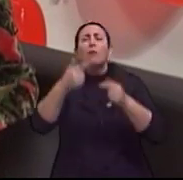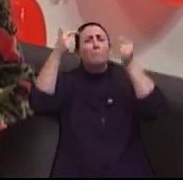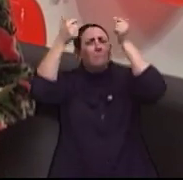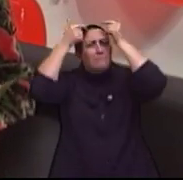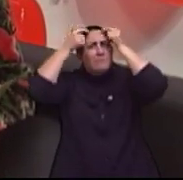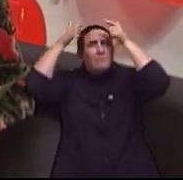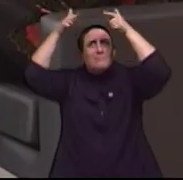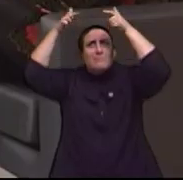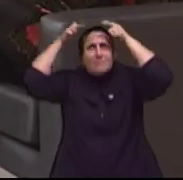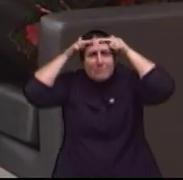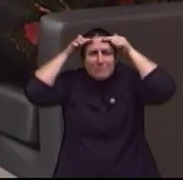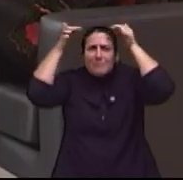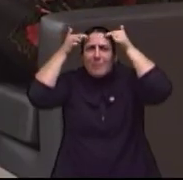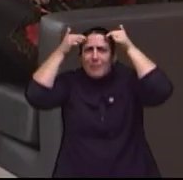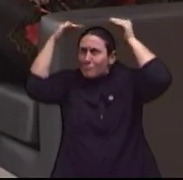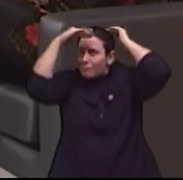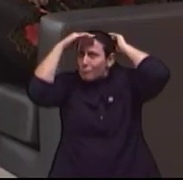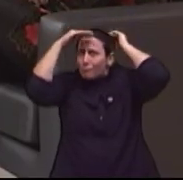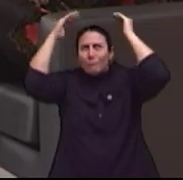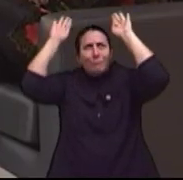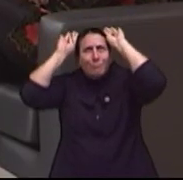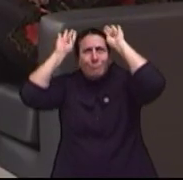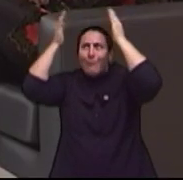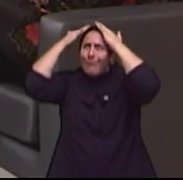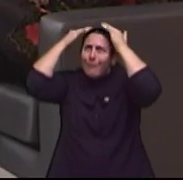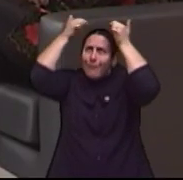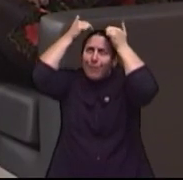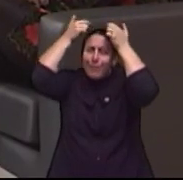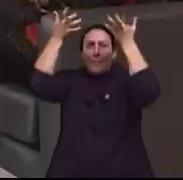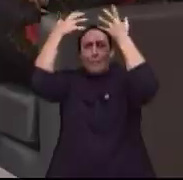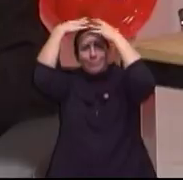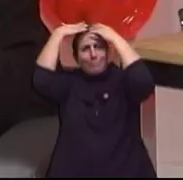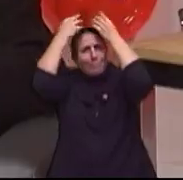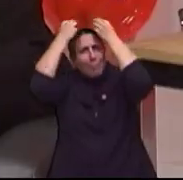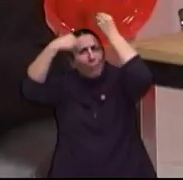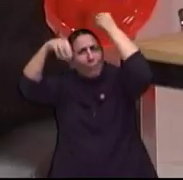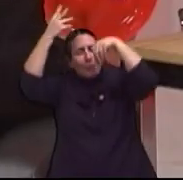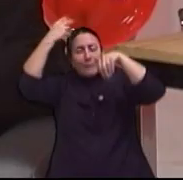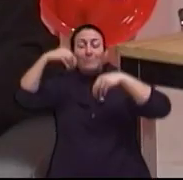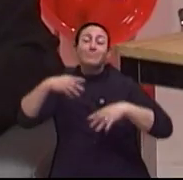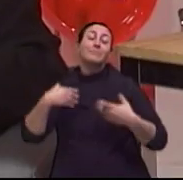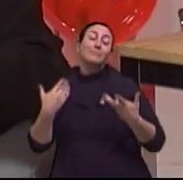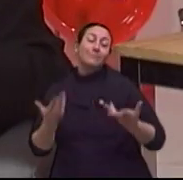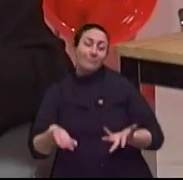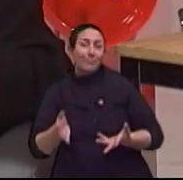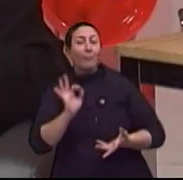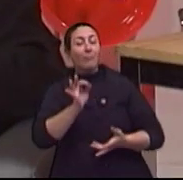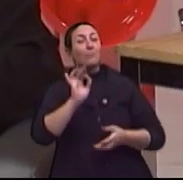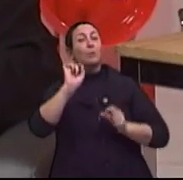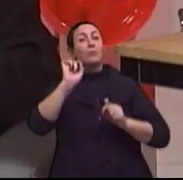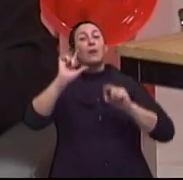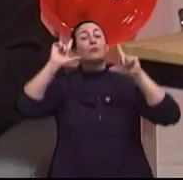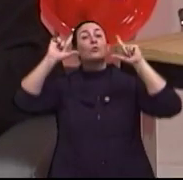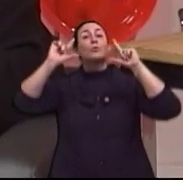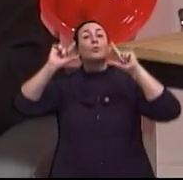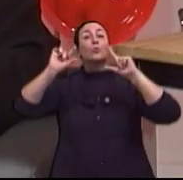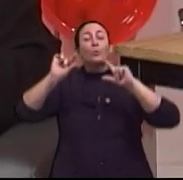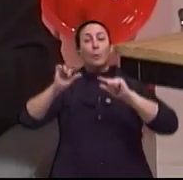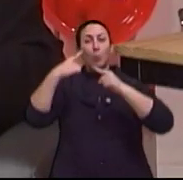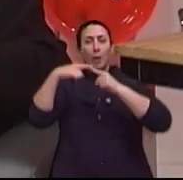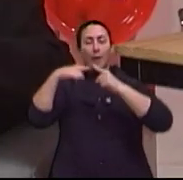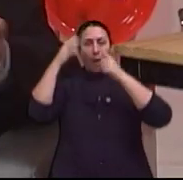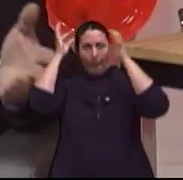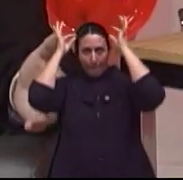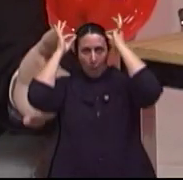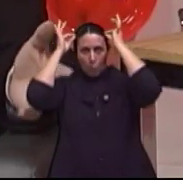da da cabeça tende a cair os cabelos a calvice nada mais é que a rarefação a diminuição do volume de de